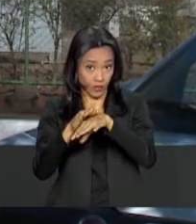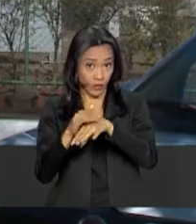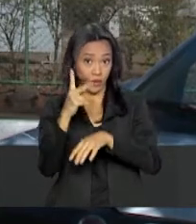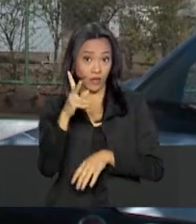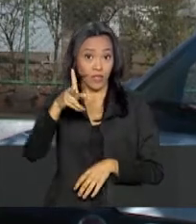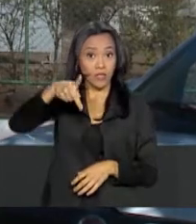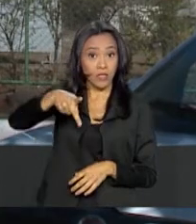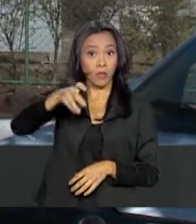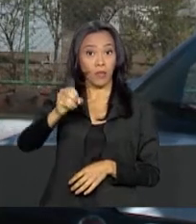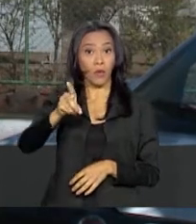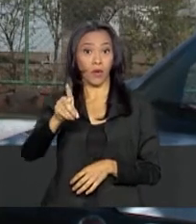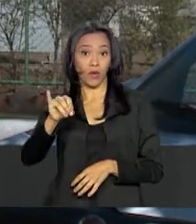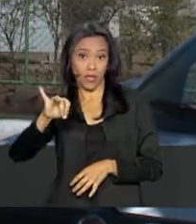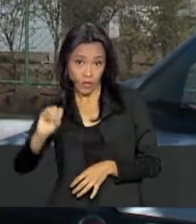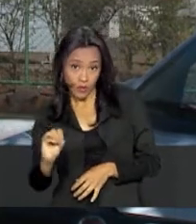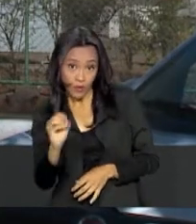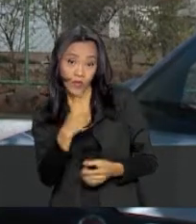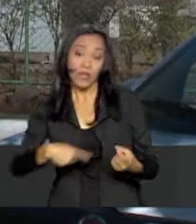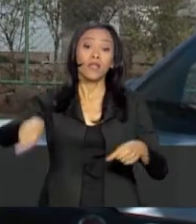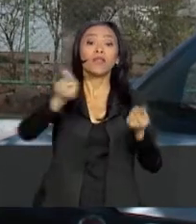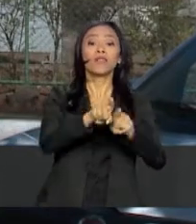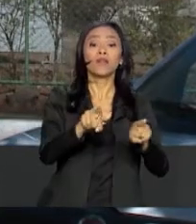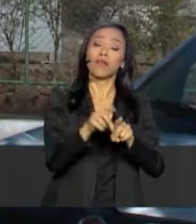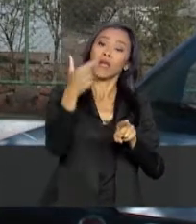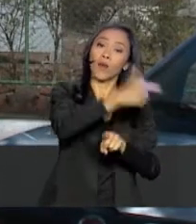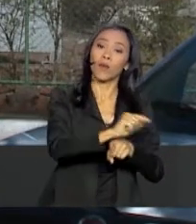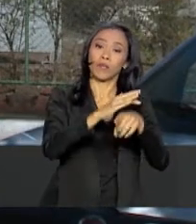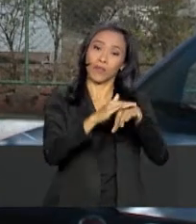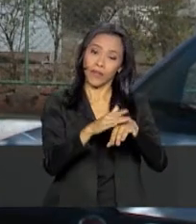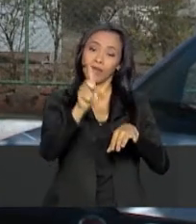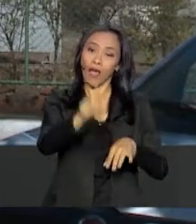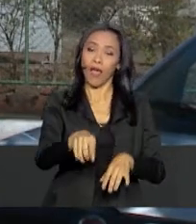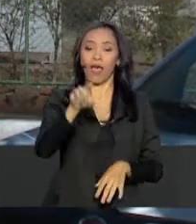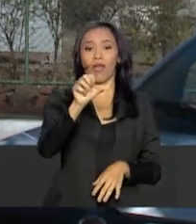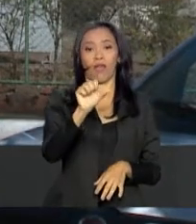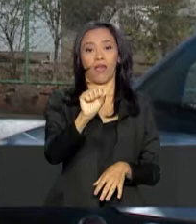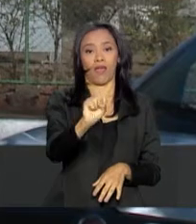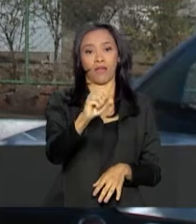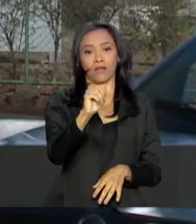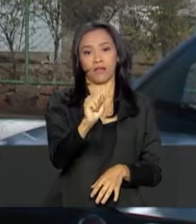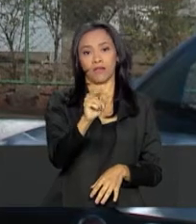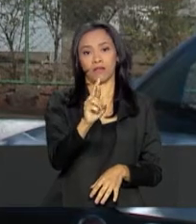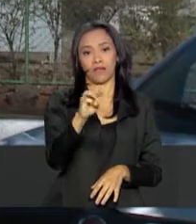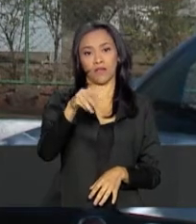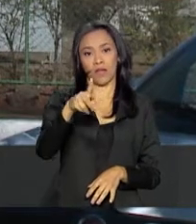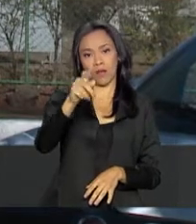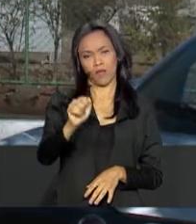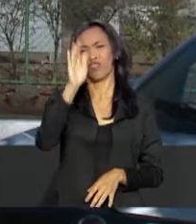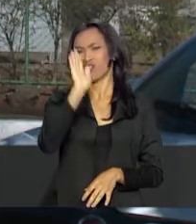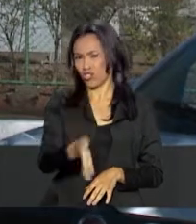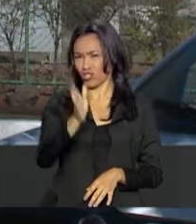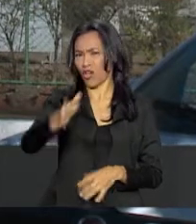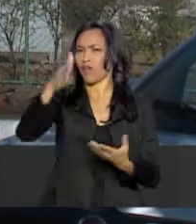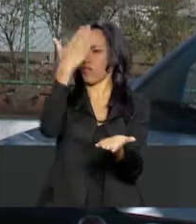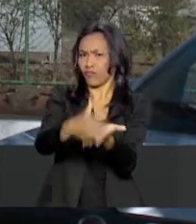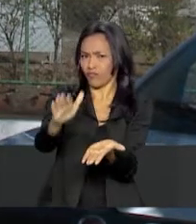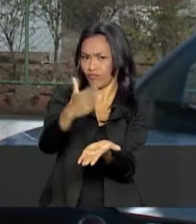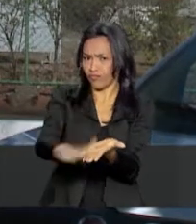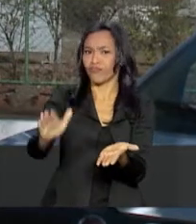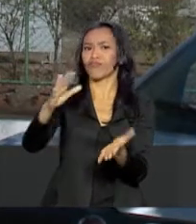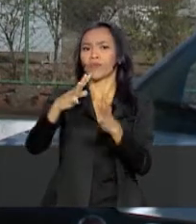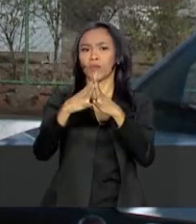também como paralisia infantil e do sarampo que são doenças que já foram erradicadas no brasil há a mobilização